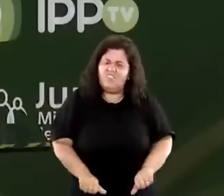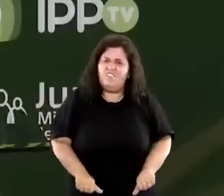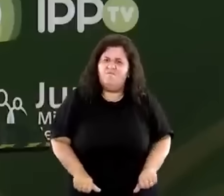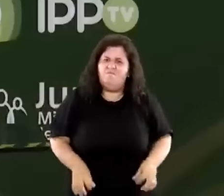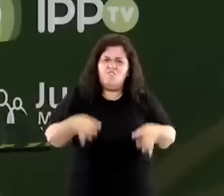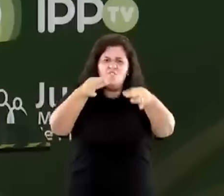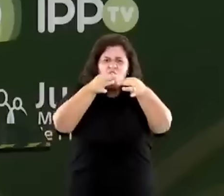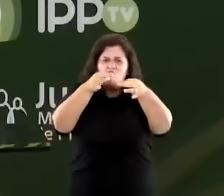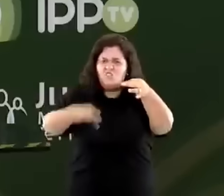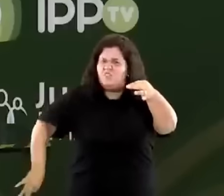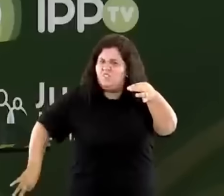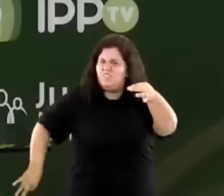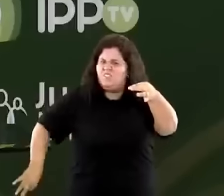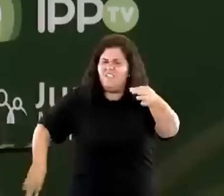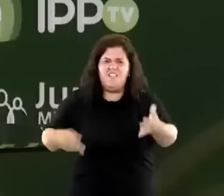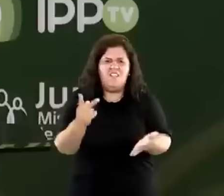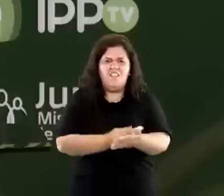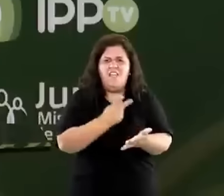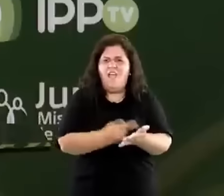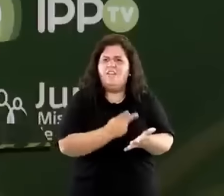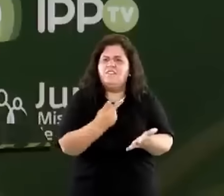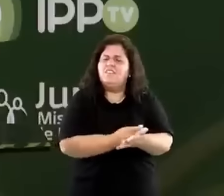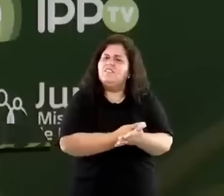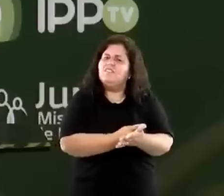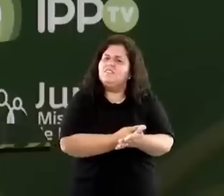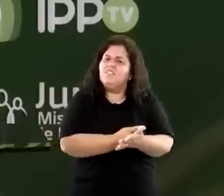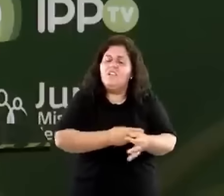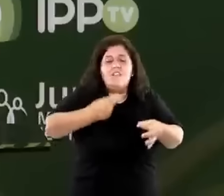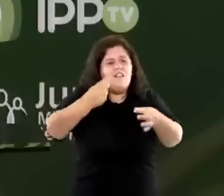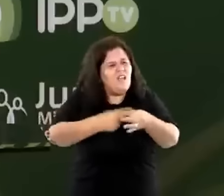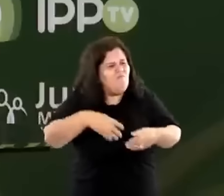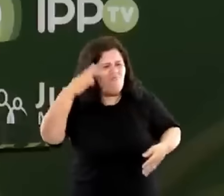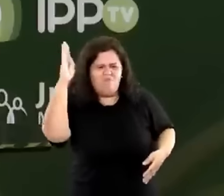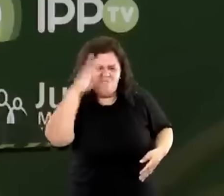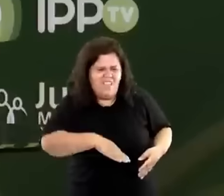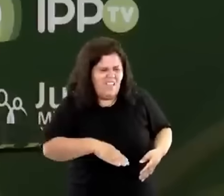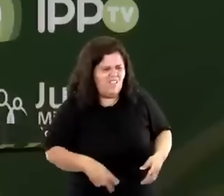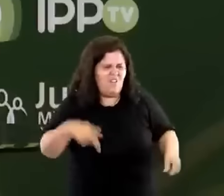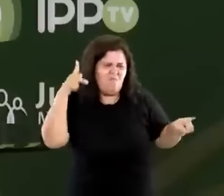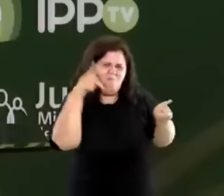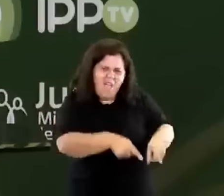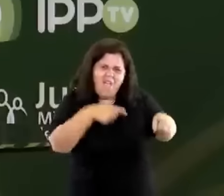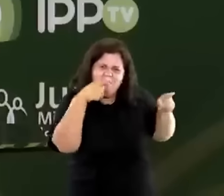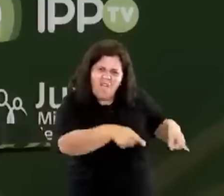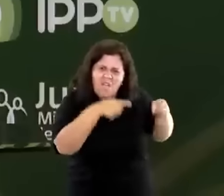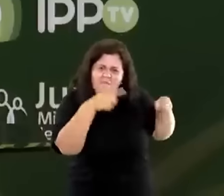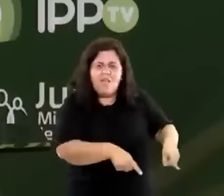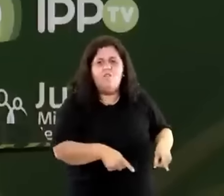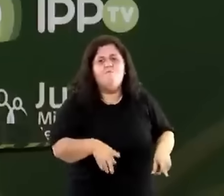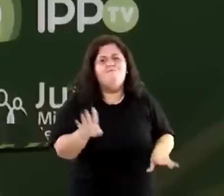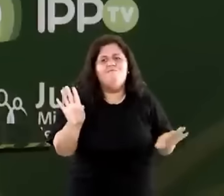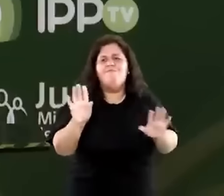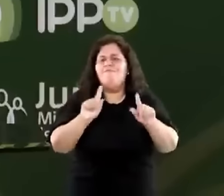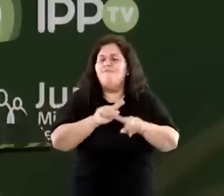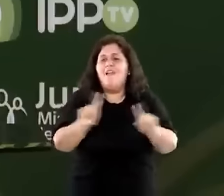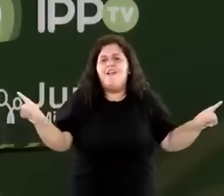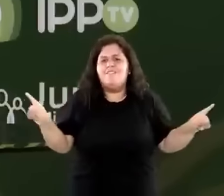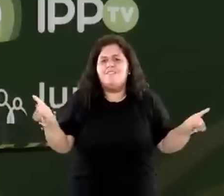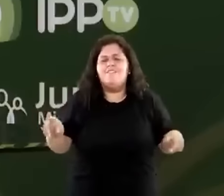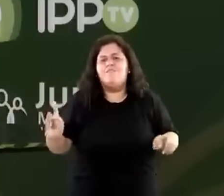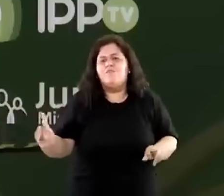da terra tantas vezes são os agentes da maldade da violência mas O Trono de Deus é